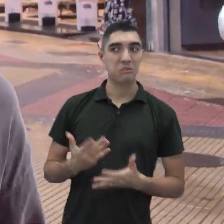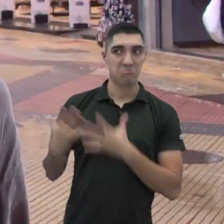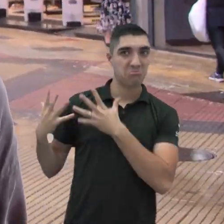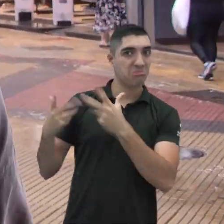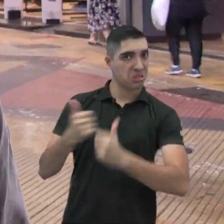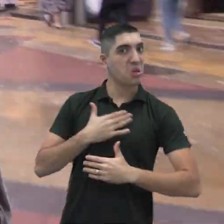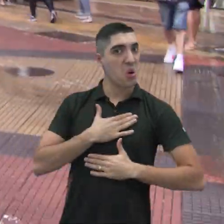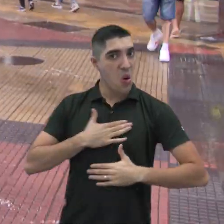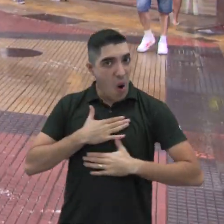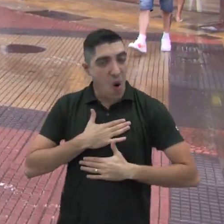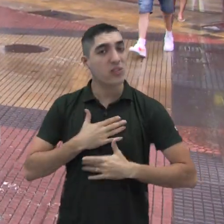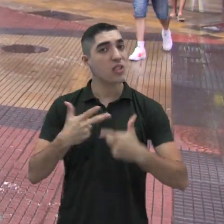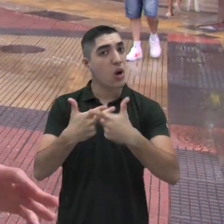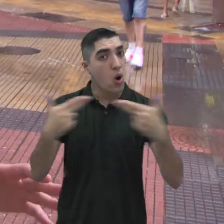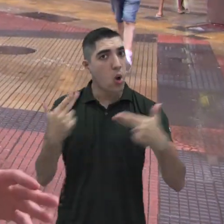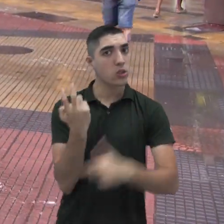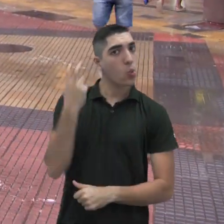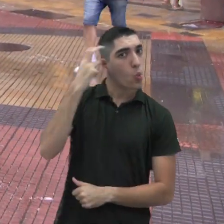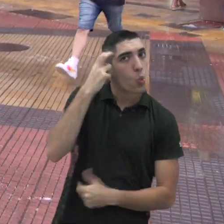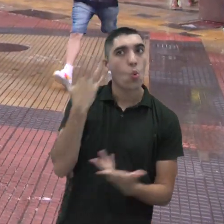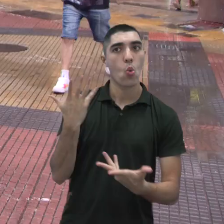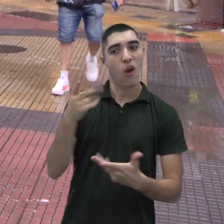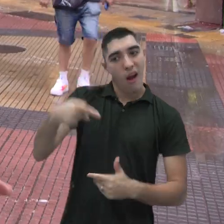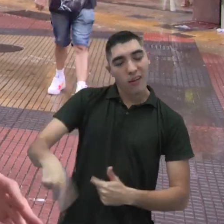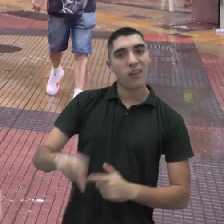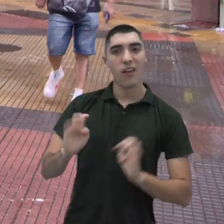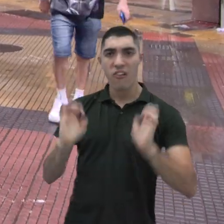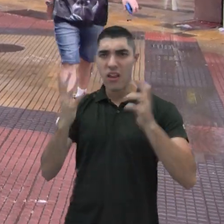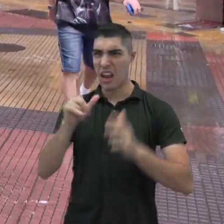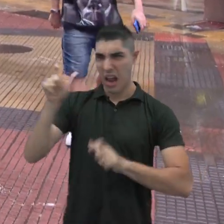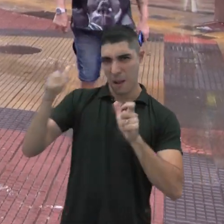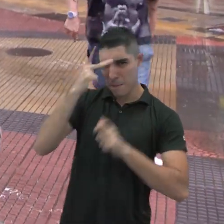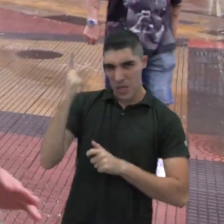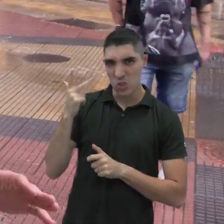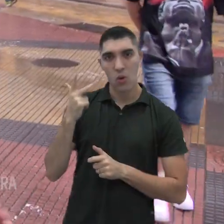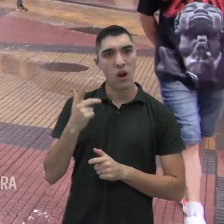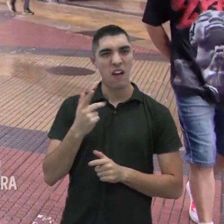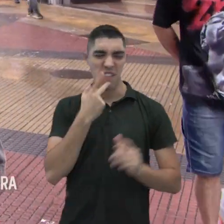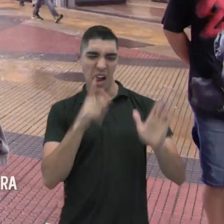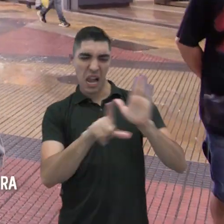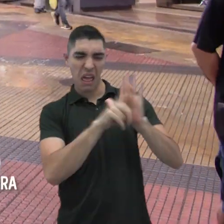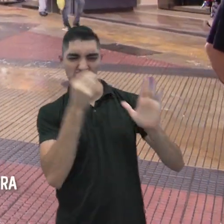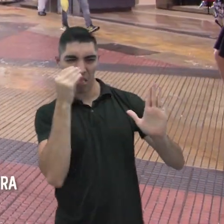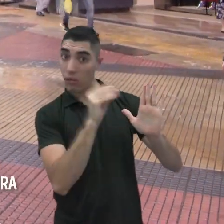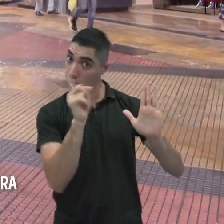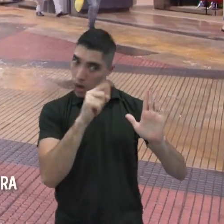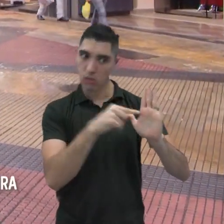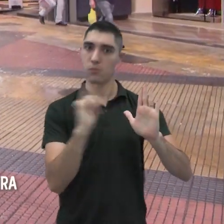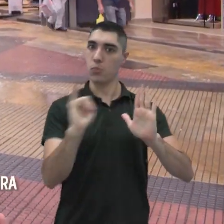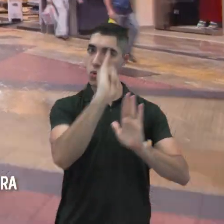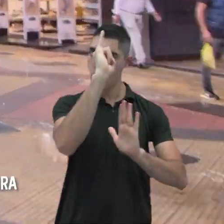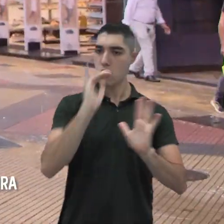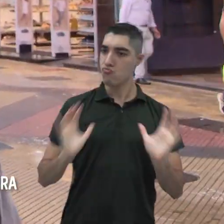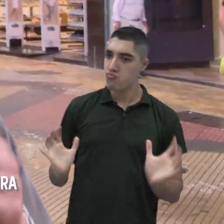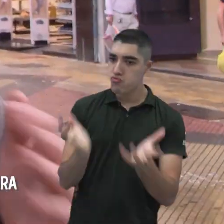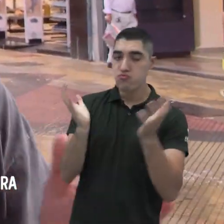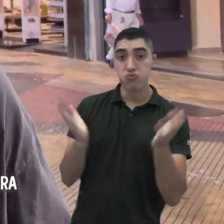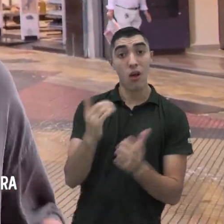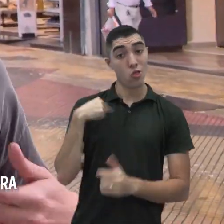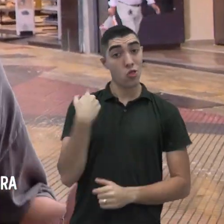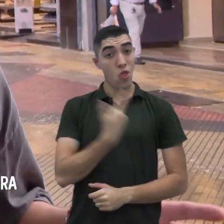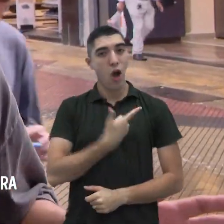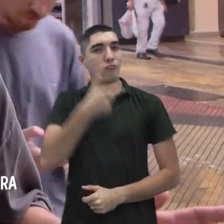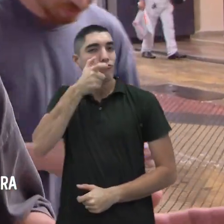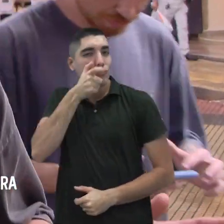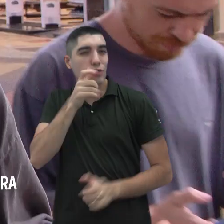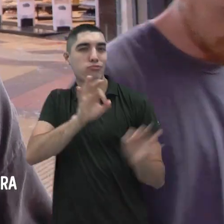tá todo mundo bem interessado em mais atrações culturais pela cidade. A galera não dispensa o incentivo cultural, é bom, né? É bom pra